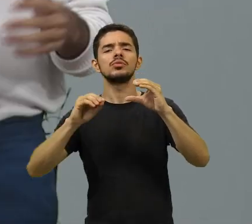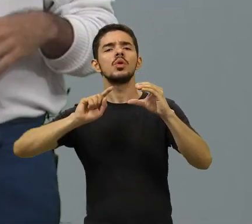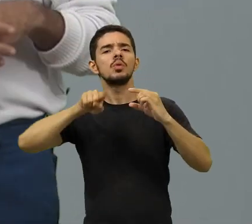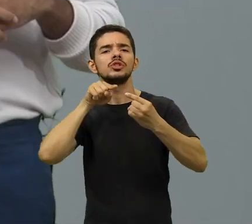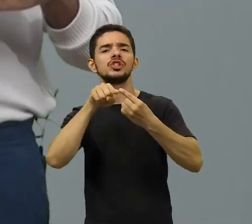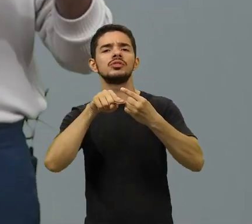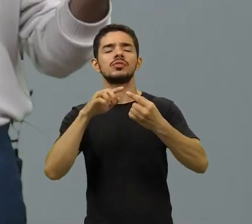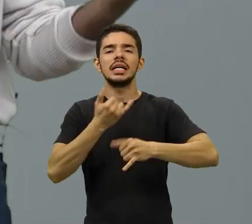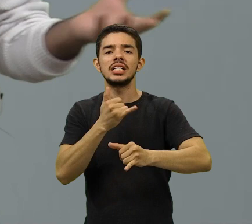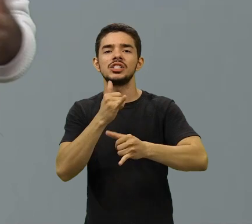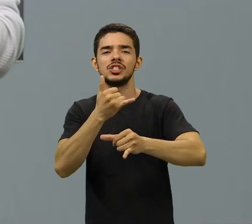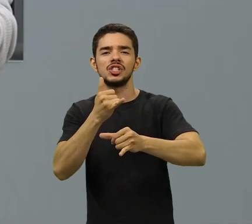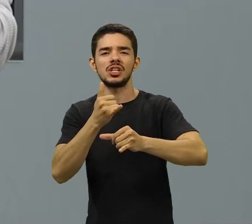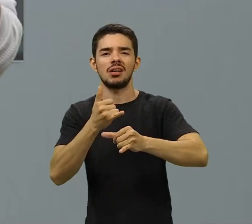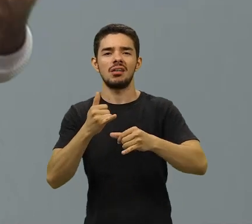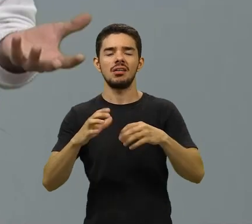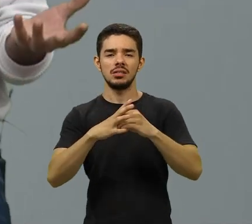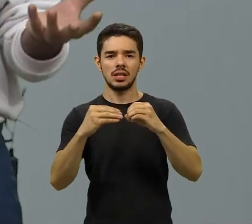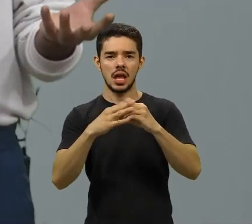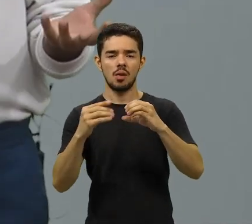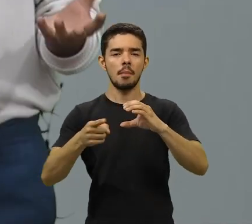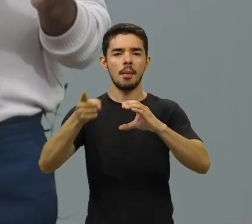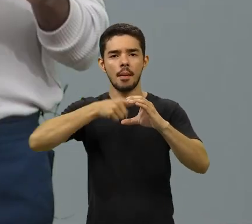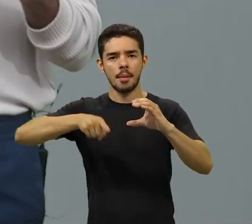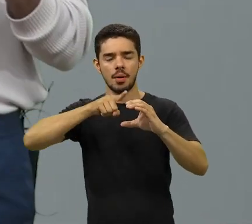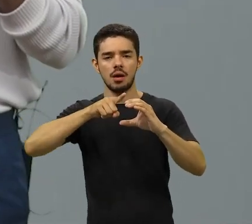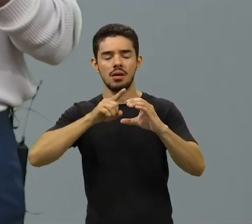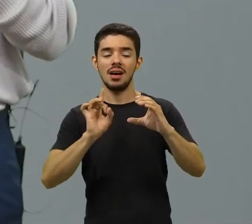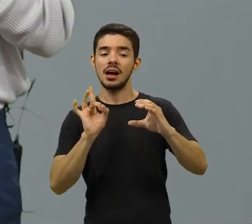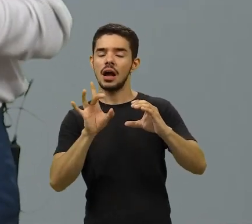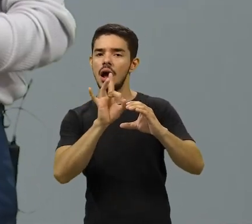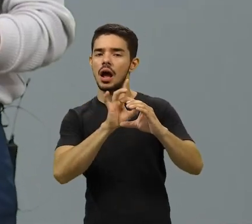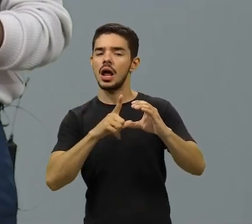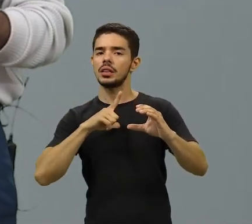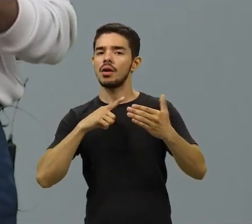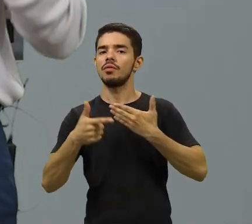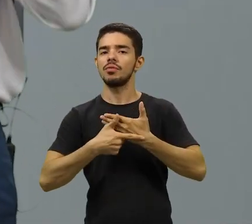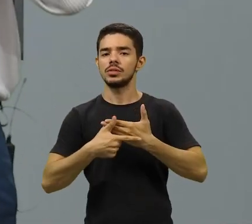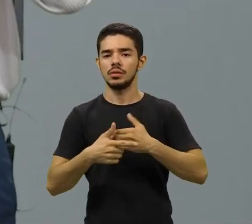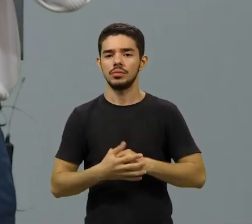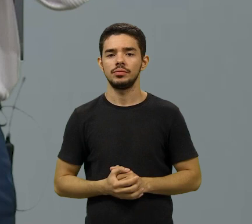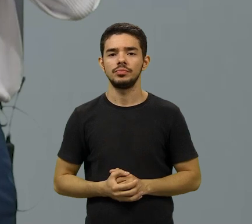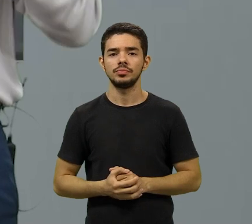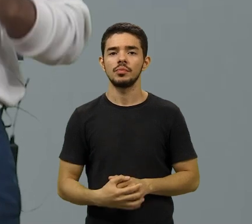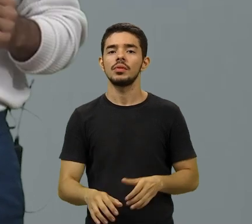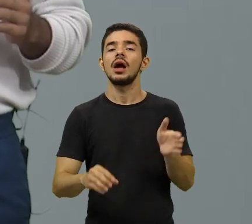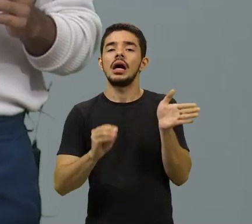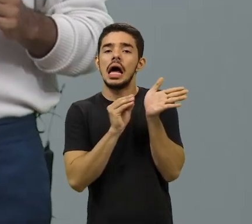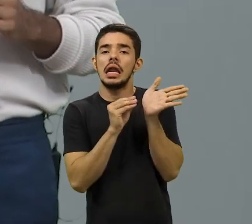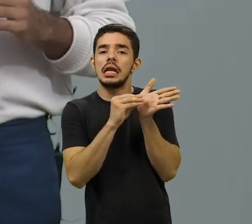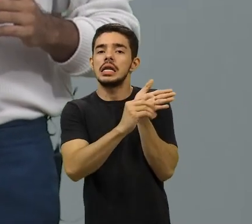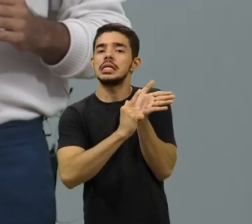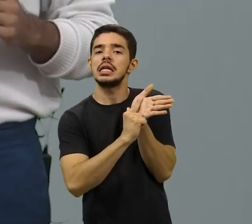energia para a célula, para o sistema. Então, cada uma delas tem uma função. Os